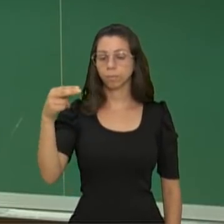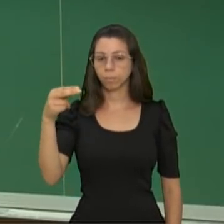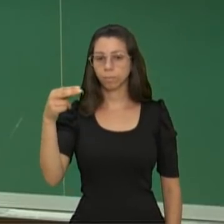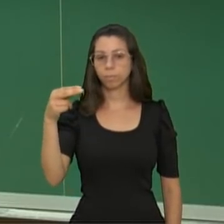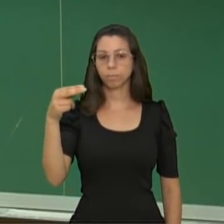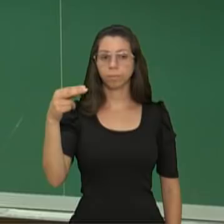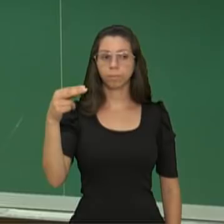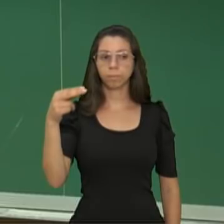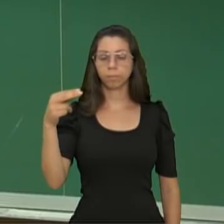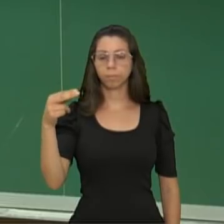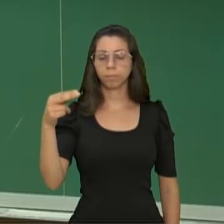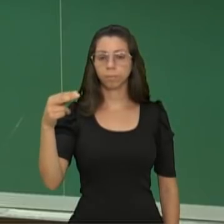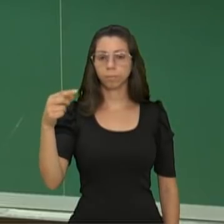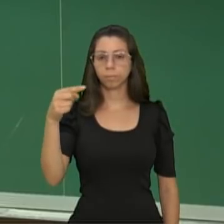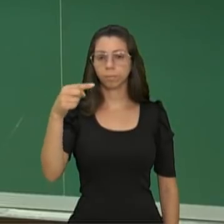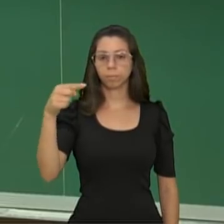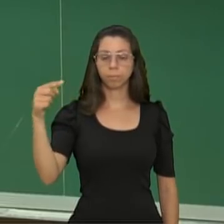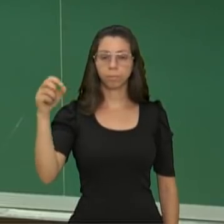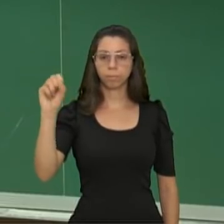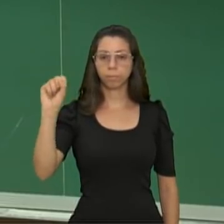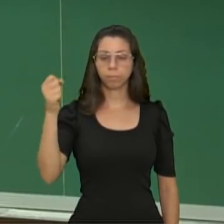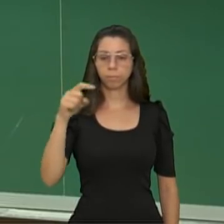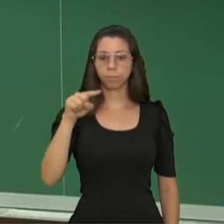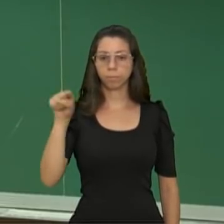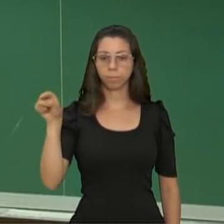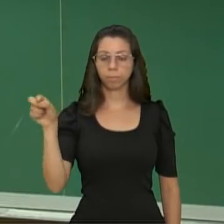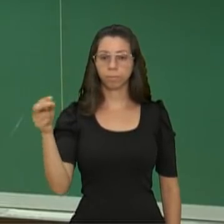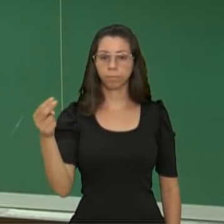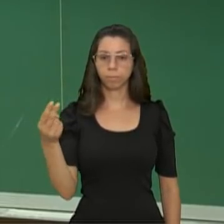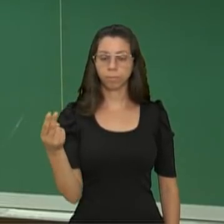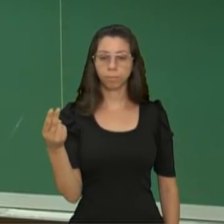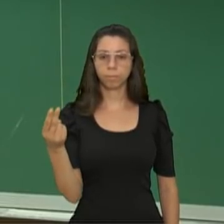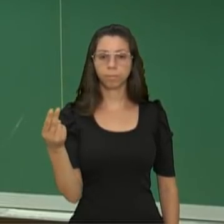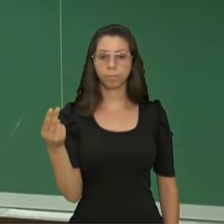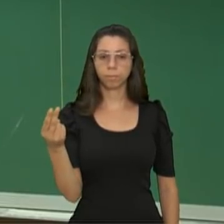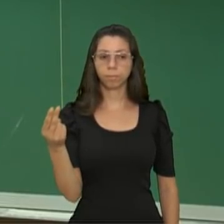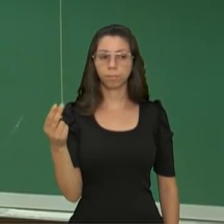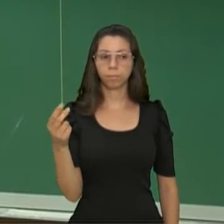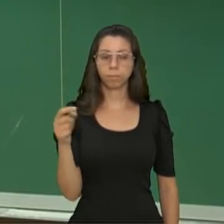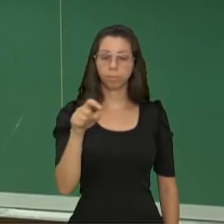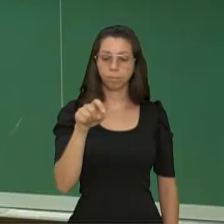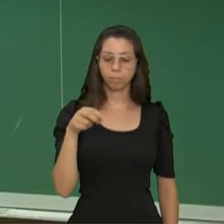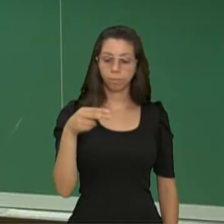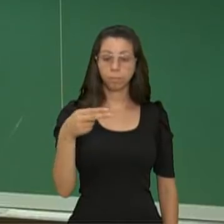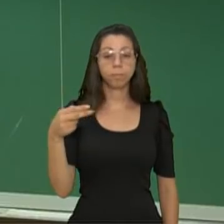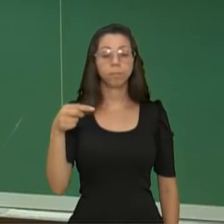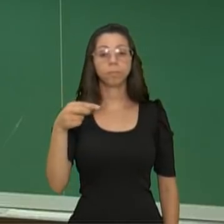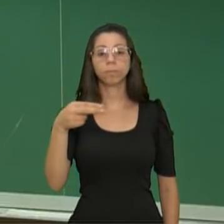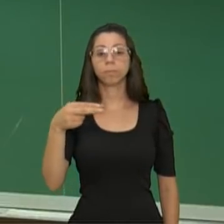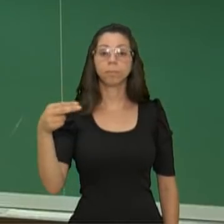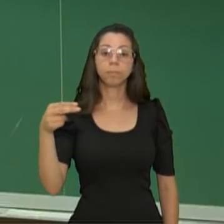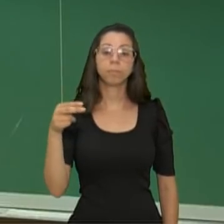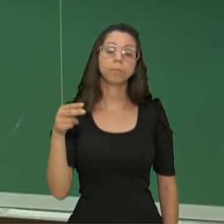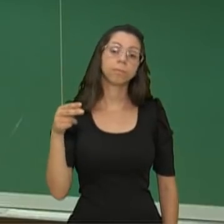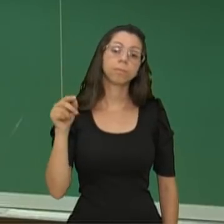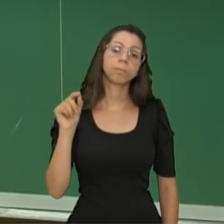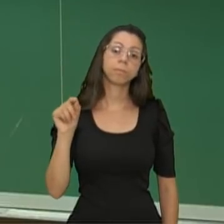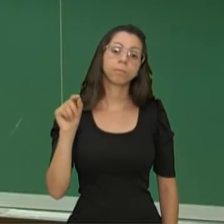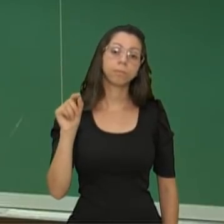a menos 8 dividido por 2. O meu x2 é igual